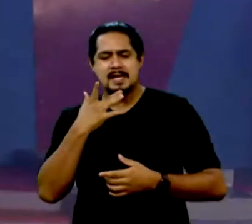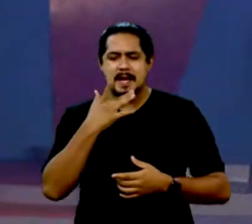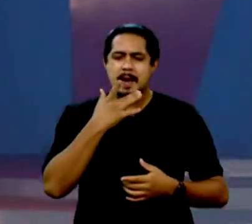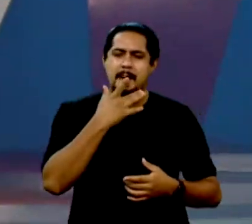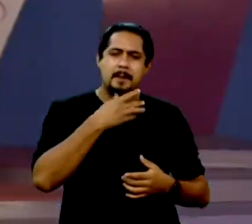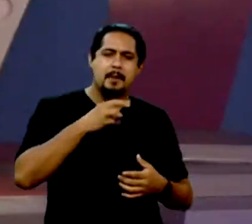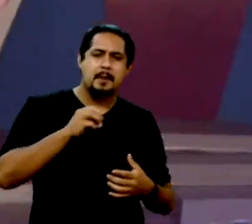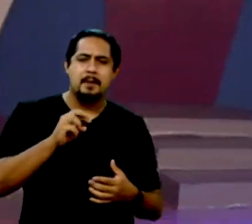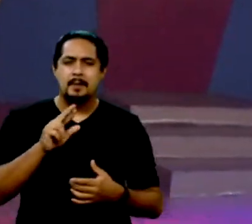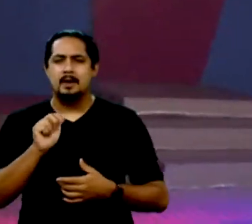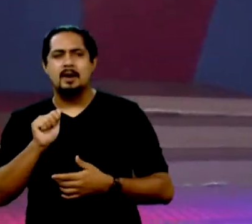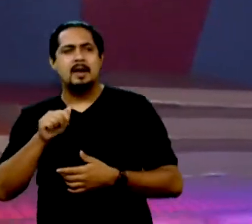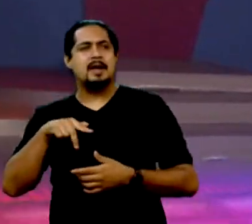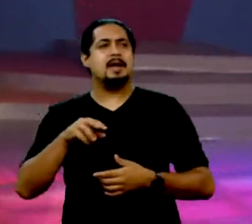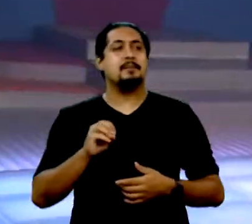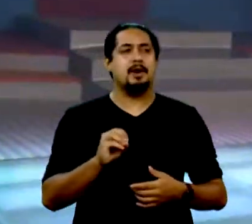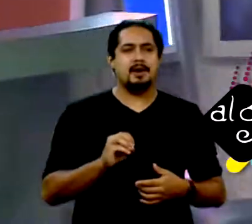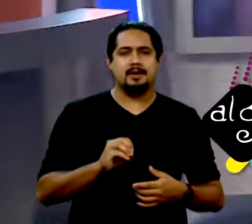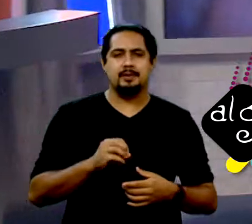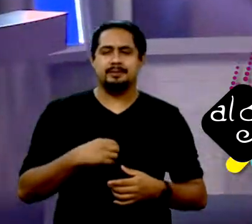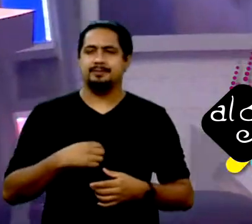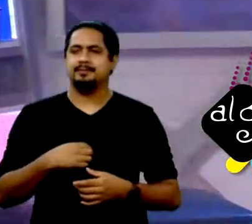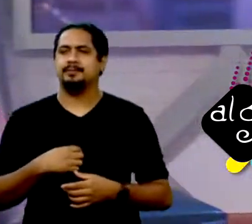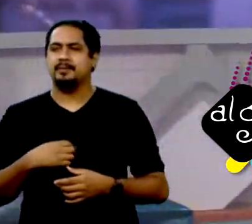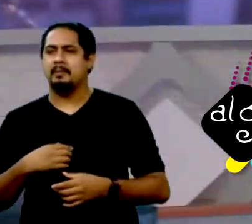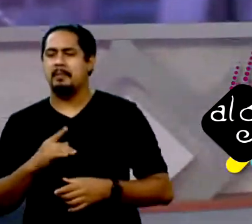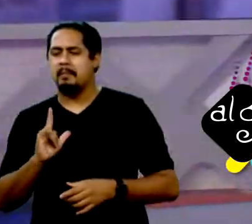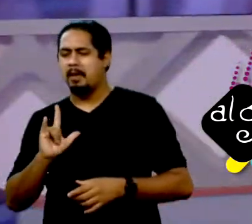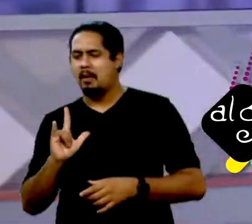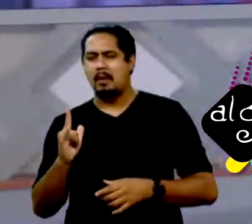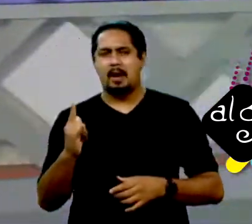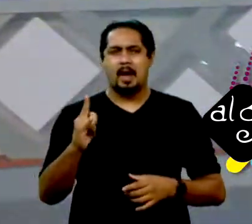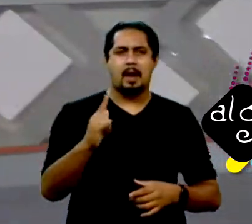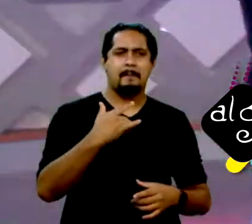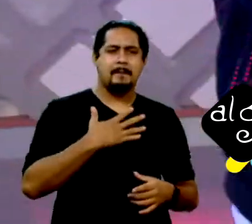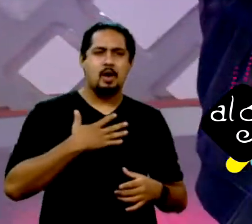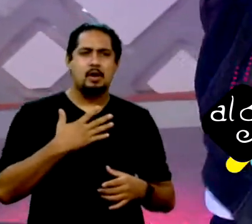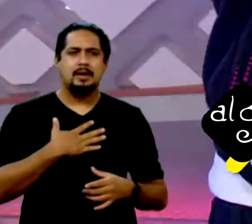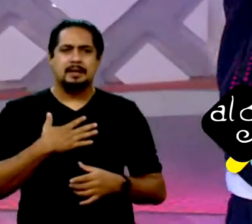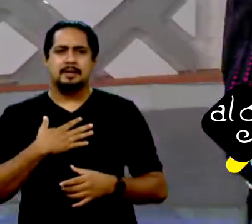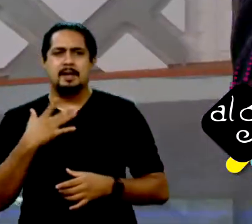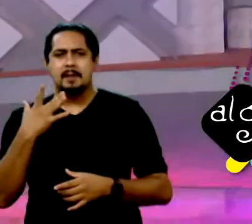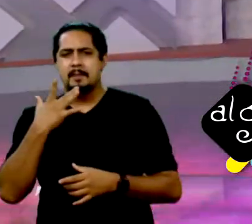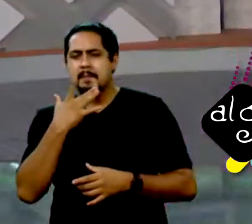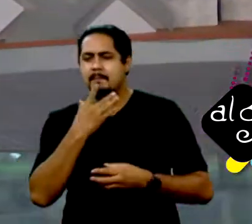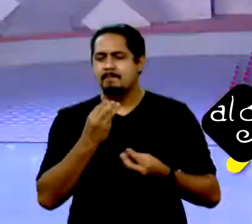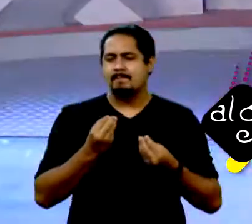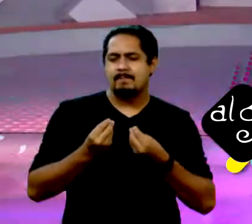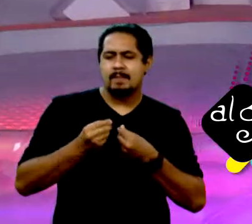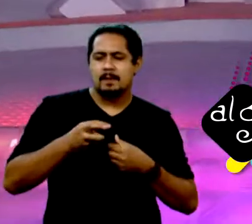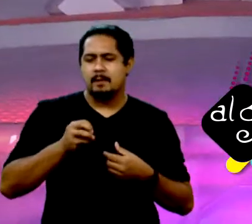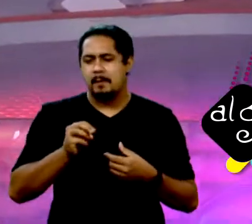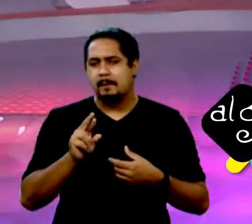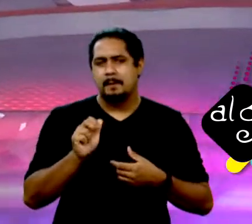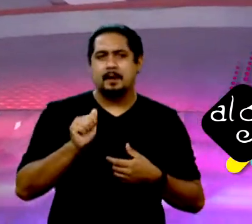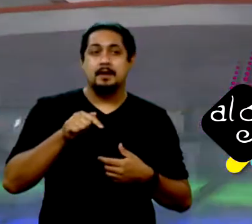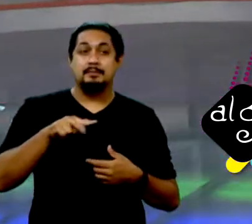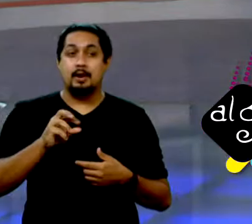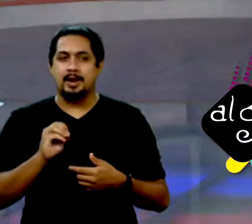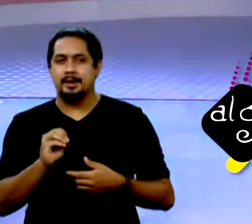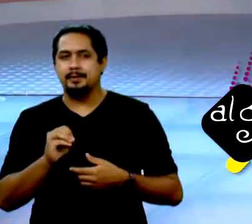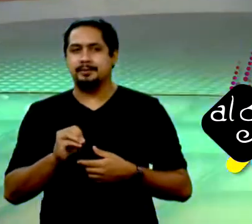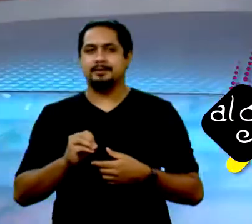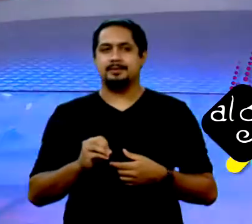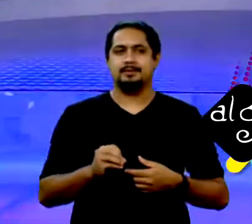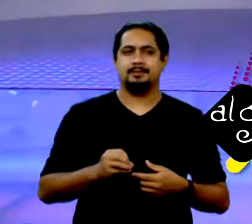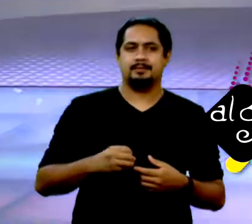de moranguinho. Que o meu amor tem sabor de moranguinho, tem sabor de moranguinho, tem sabor